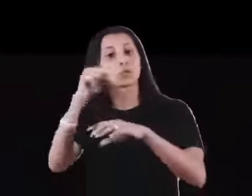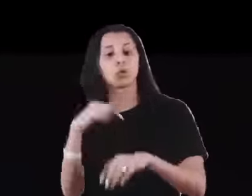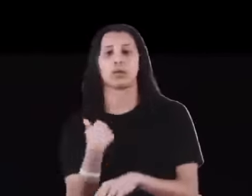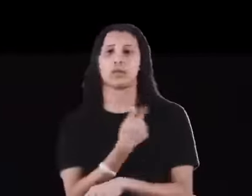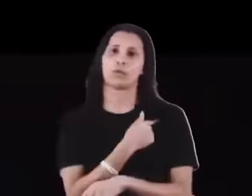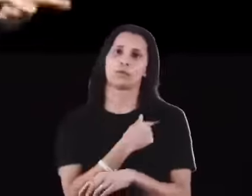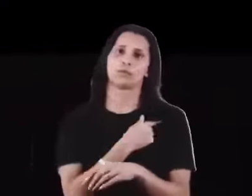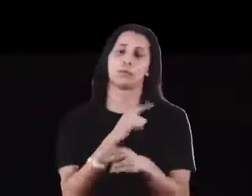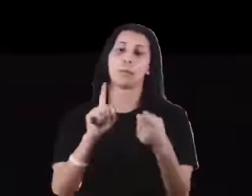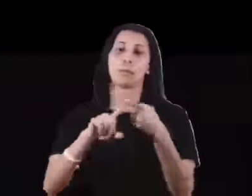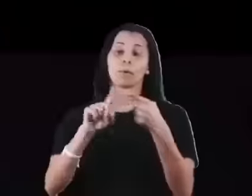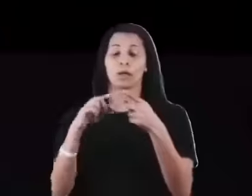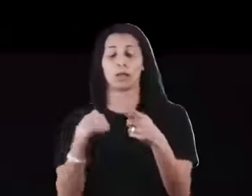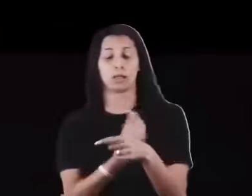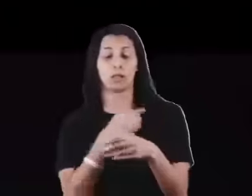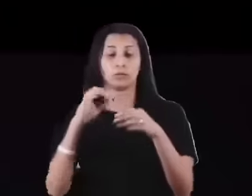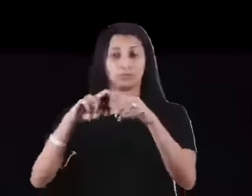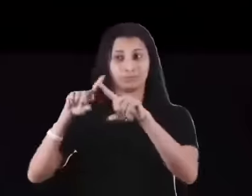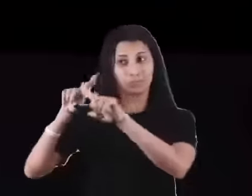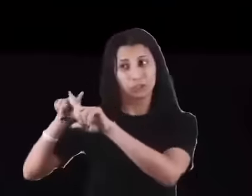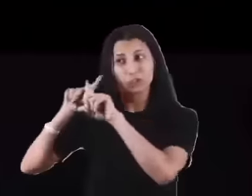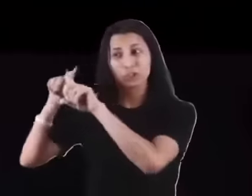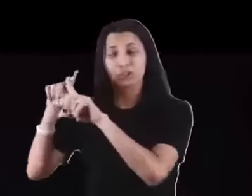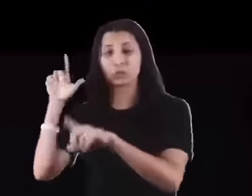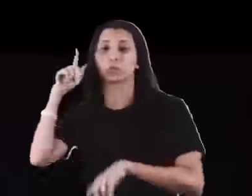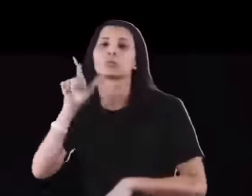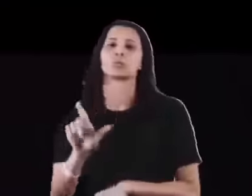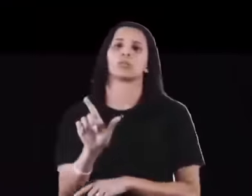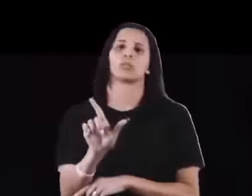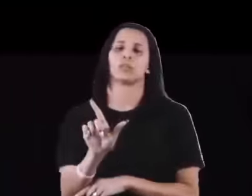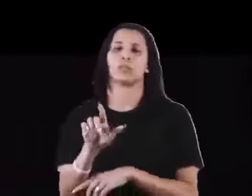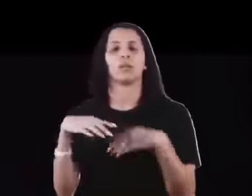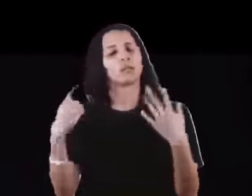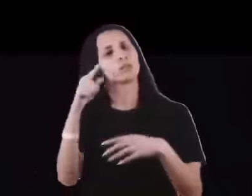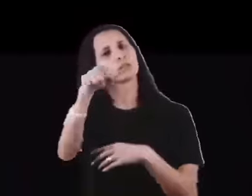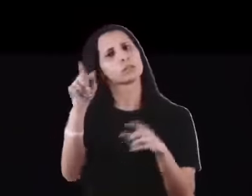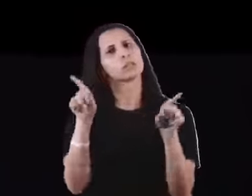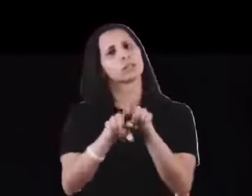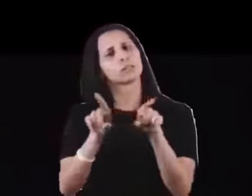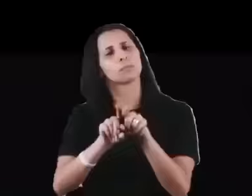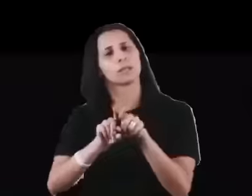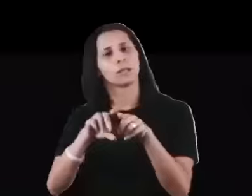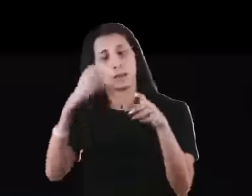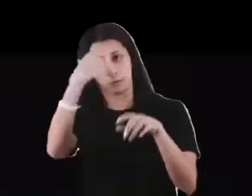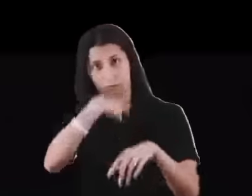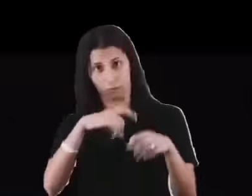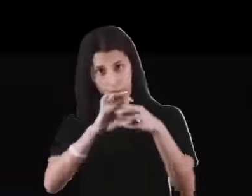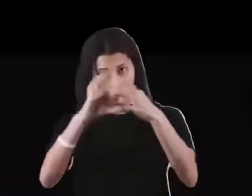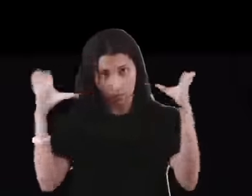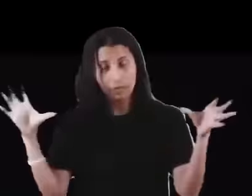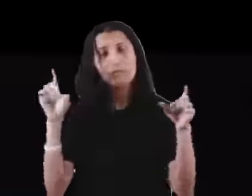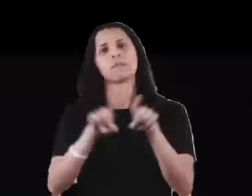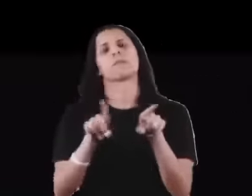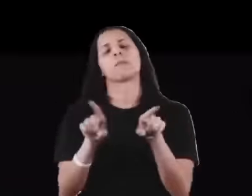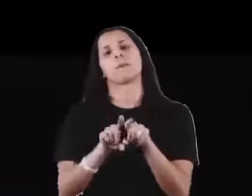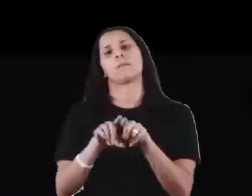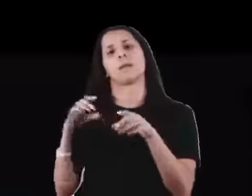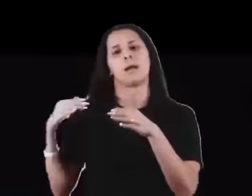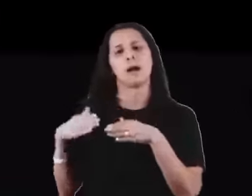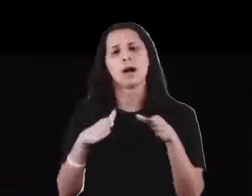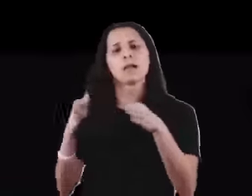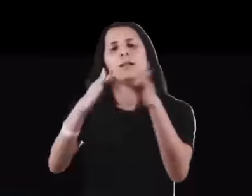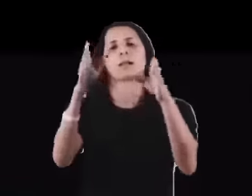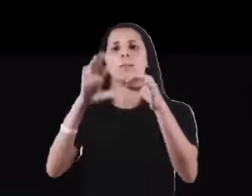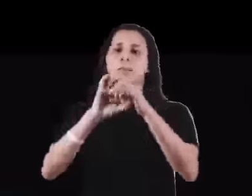você está aqui não somente para ser livre mas sobretudo para andar em liberdade desde escolheu para andar em liberdade Mas essa é uma escolha